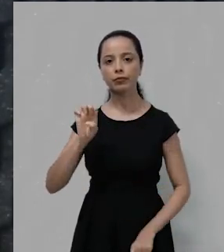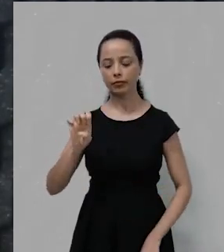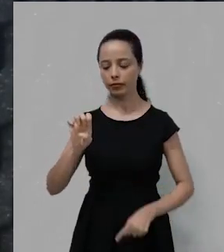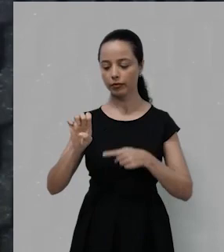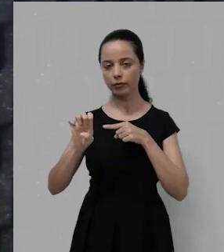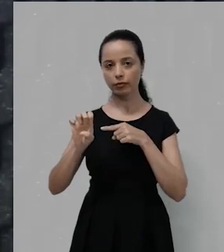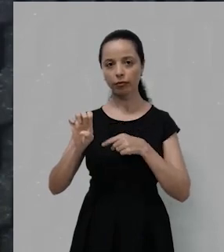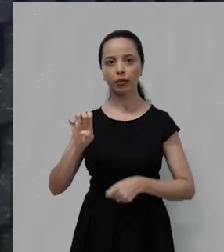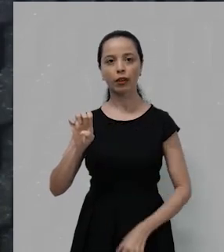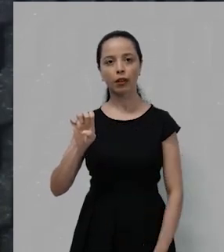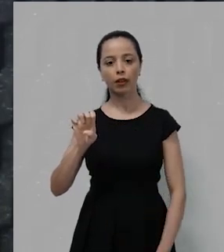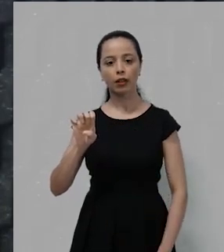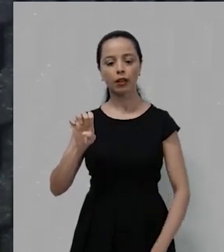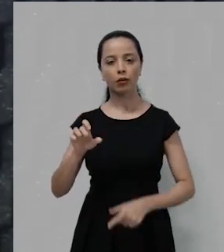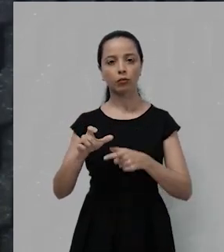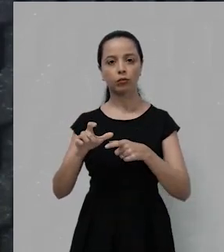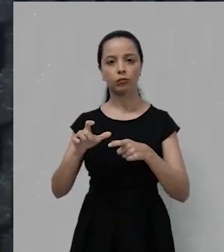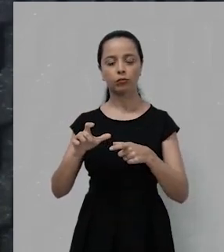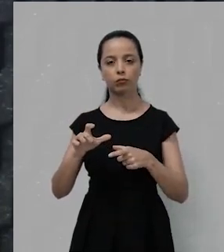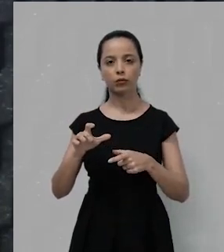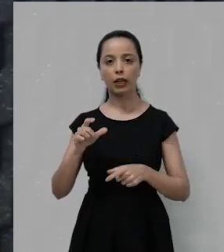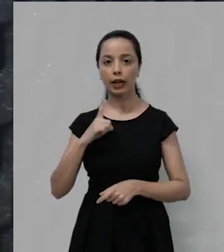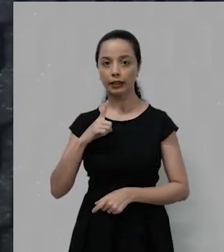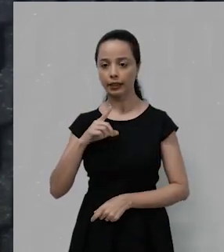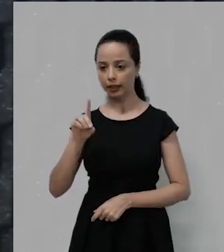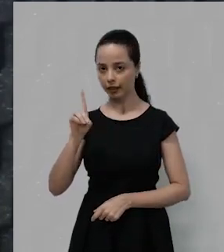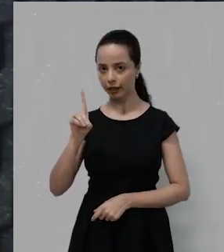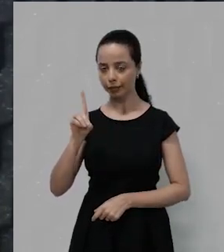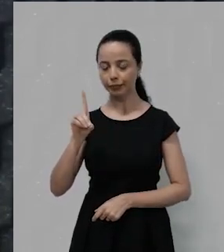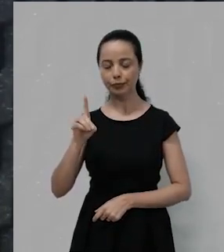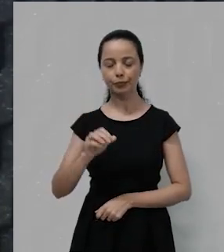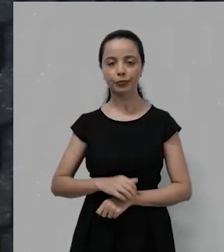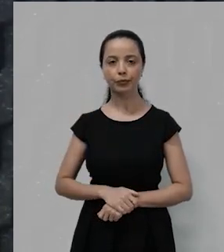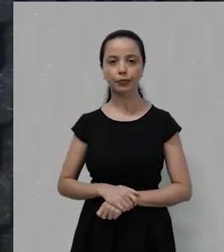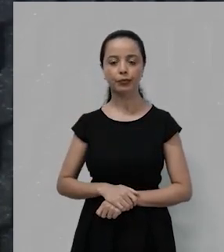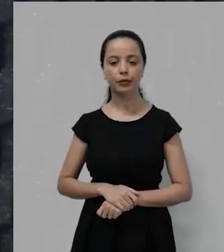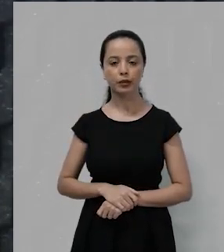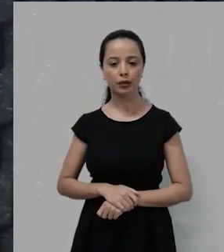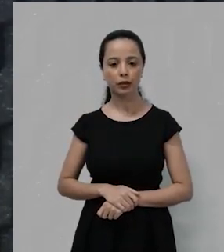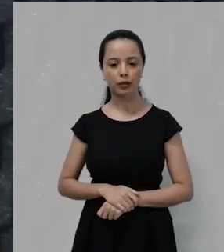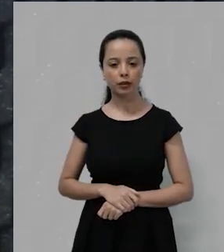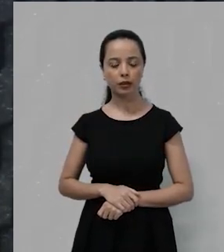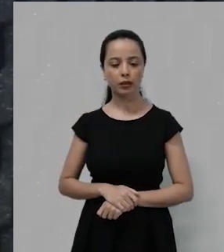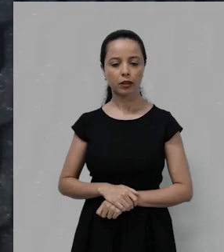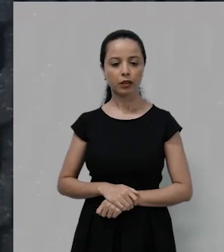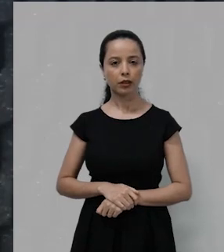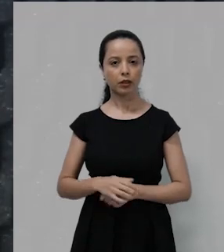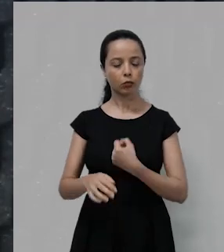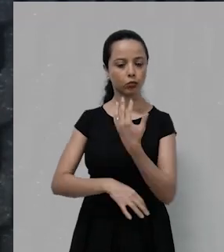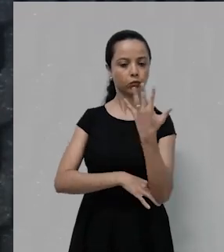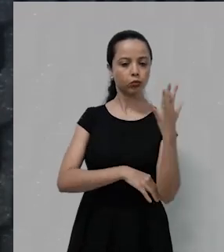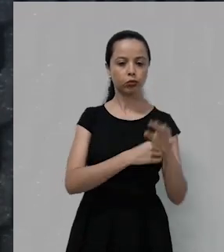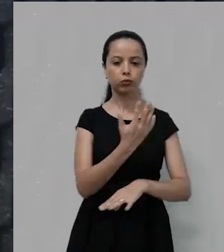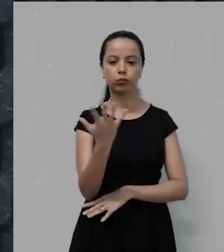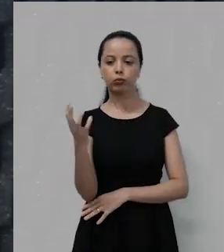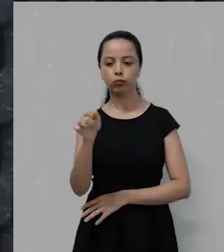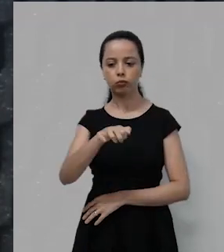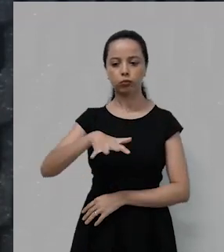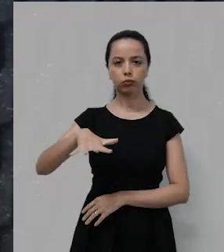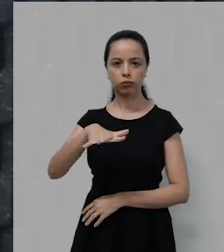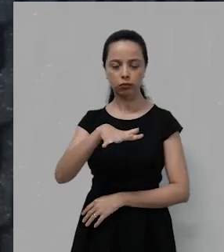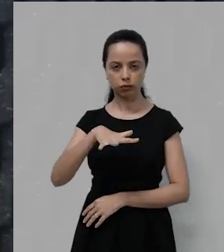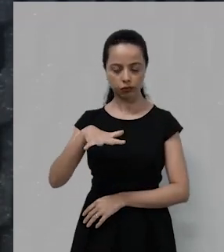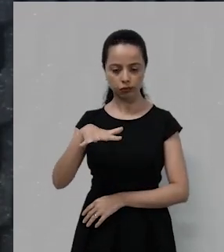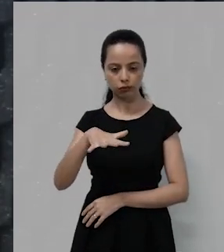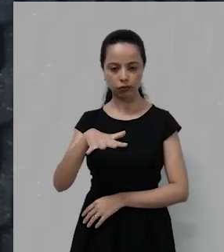máximo de indivíduos. Aliás, tem a letra D. A capacidade de carga do ambiente, o 4 não é a